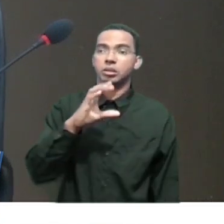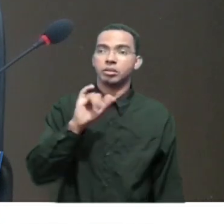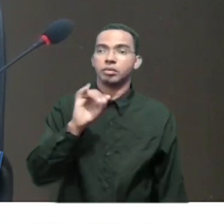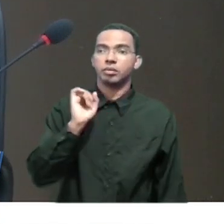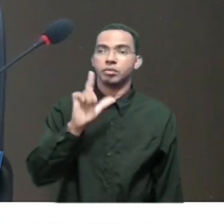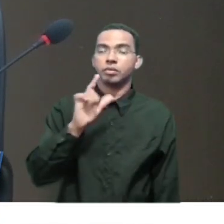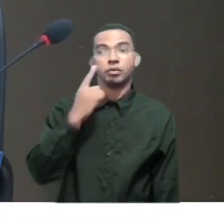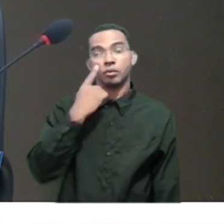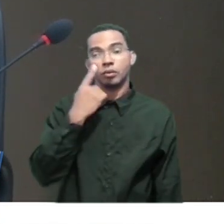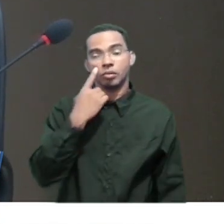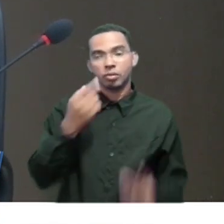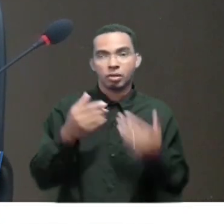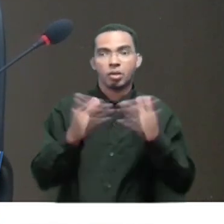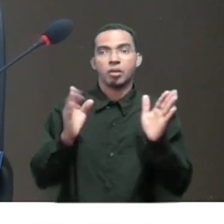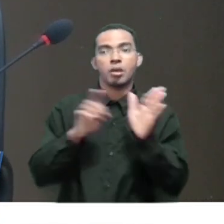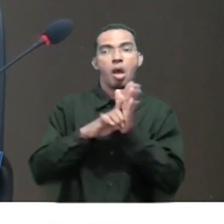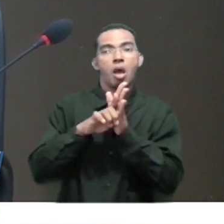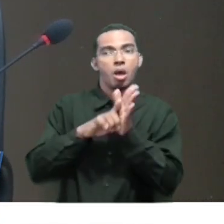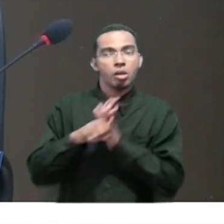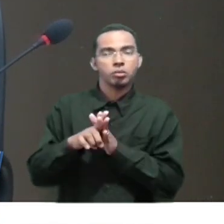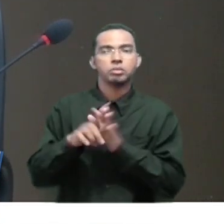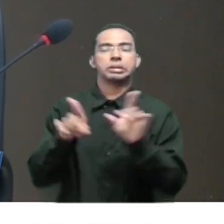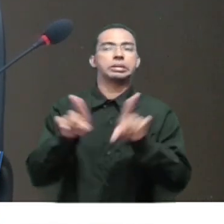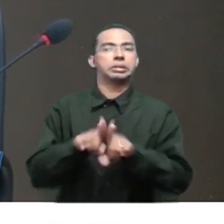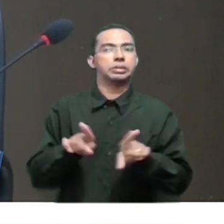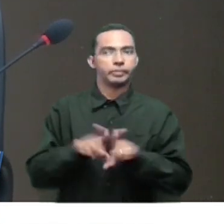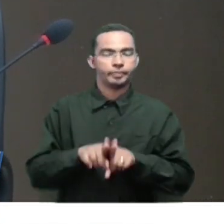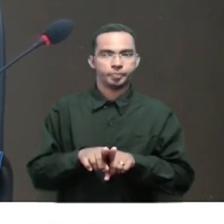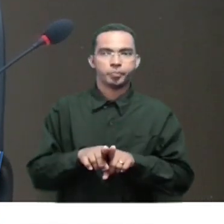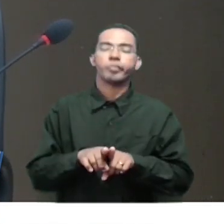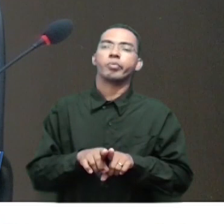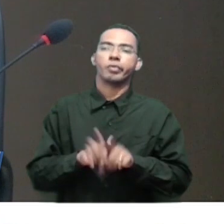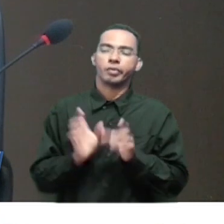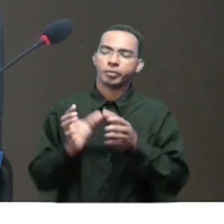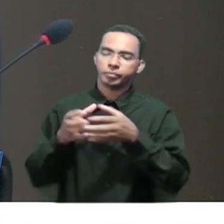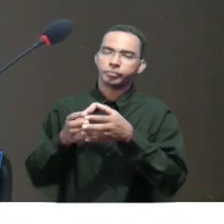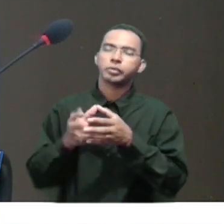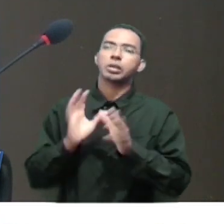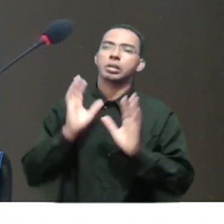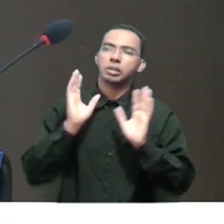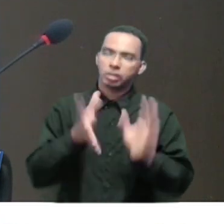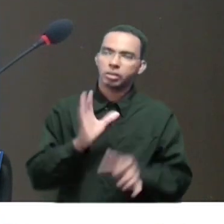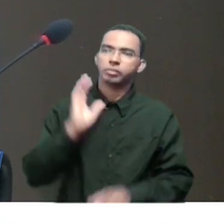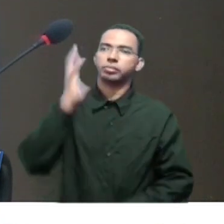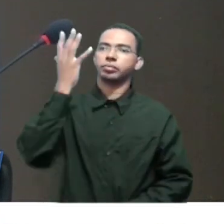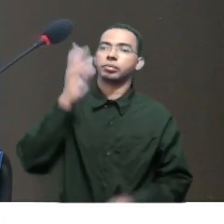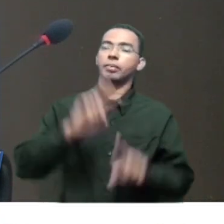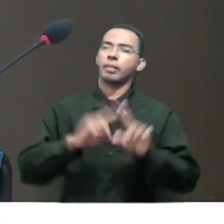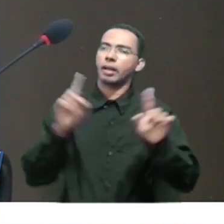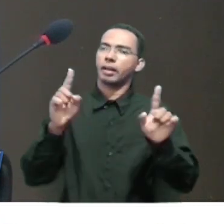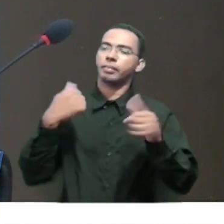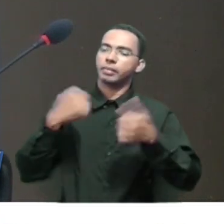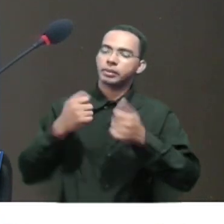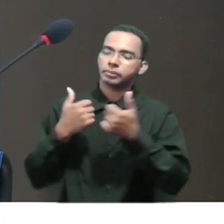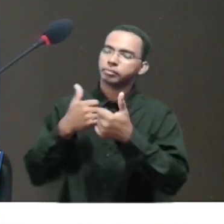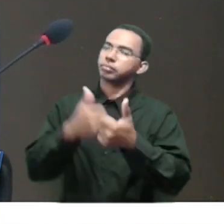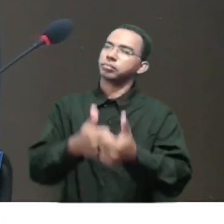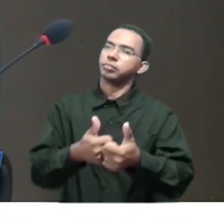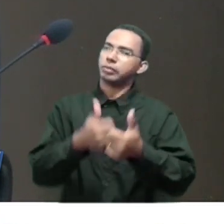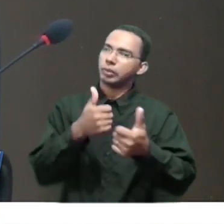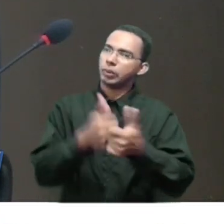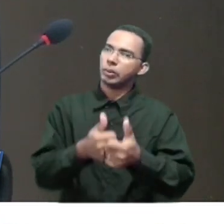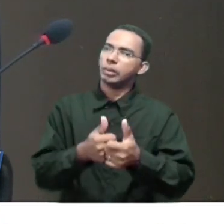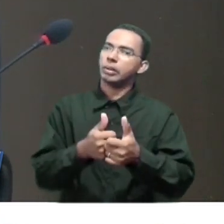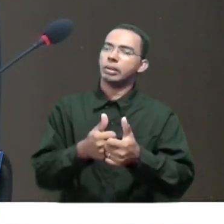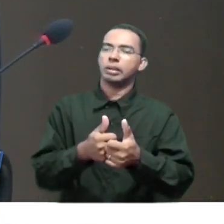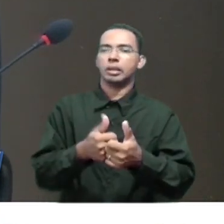para apurar também. Então, todas as medidas estão sendo tomadas. Agora, nós temos que acompanhar para que a coisa